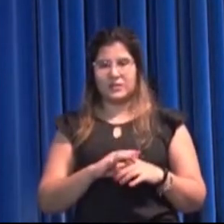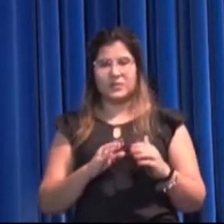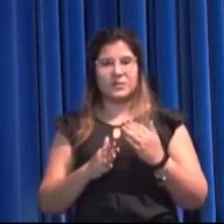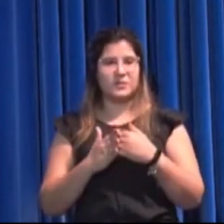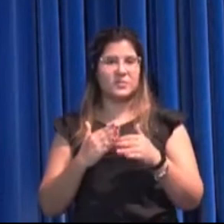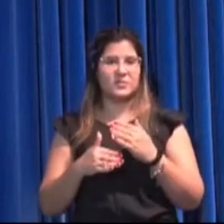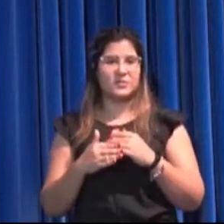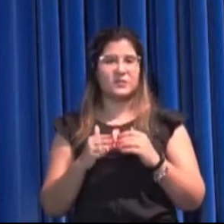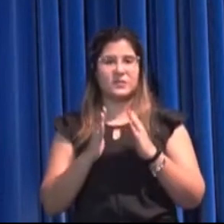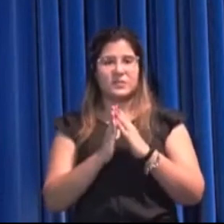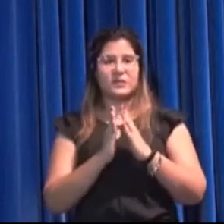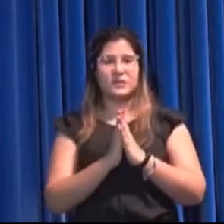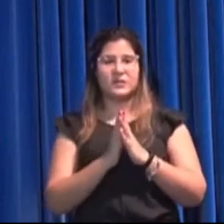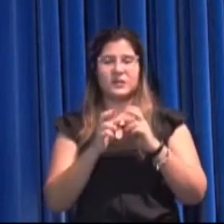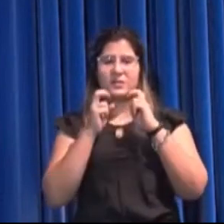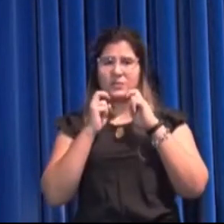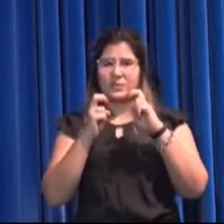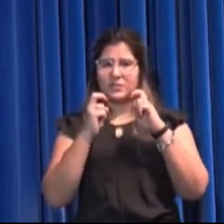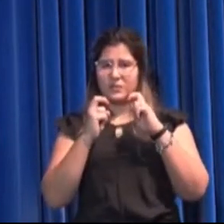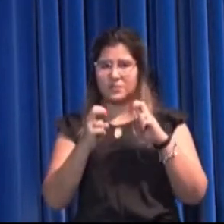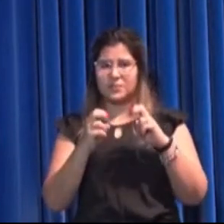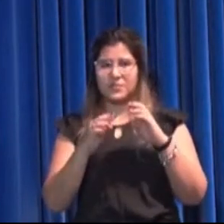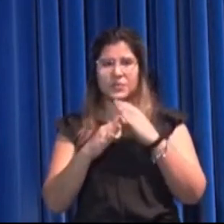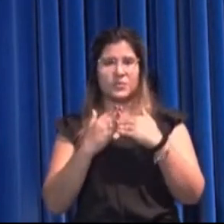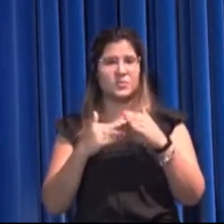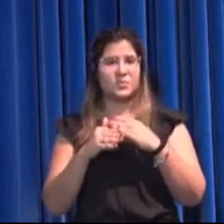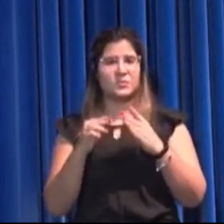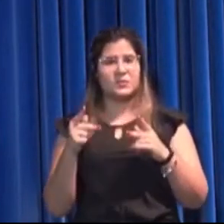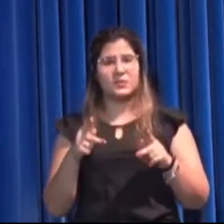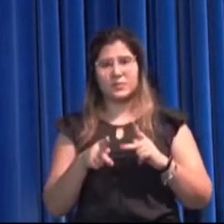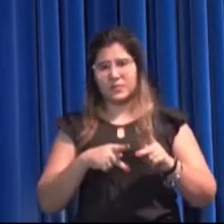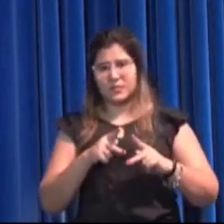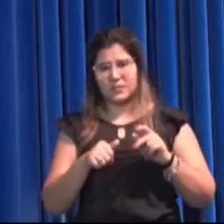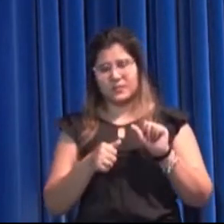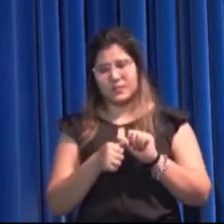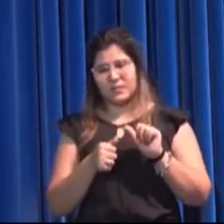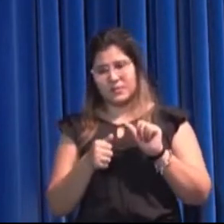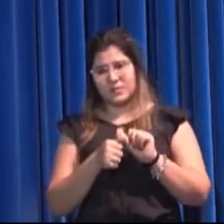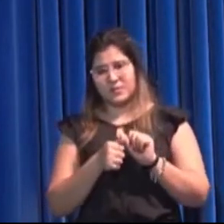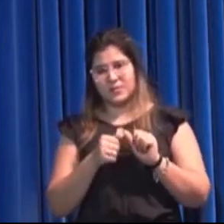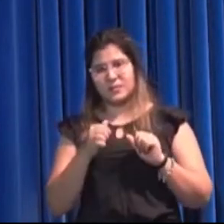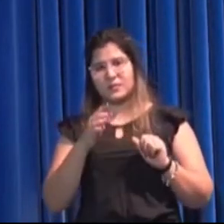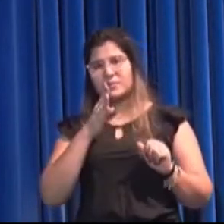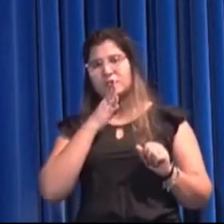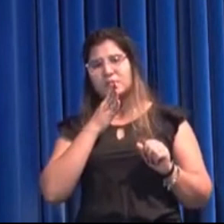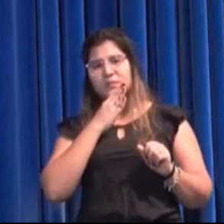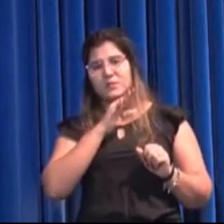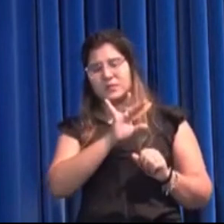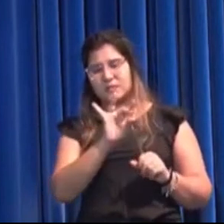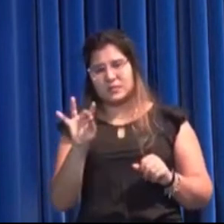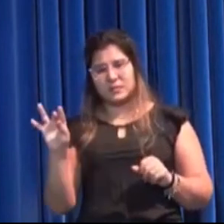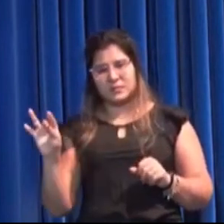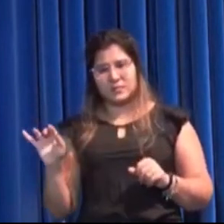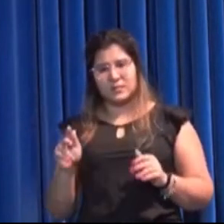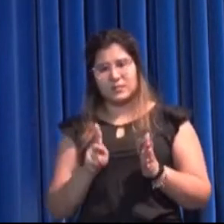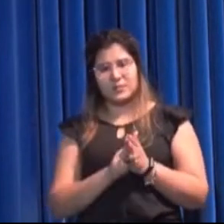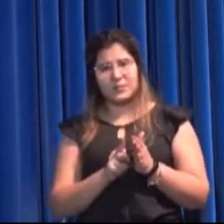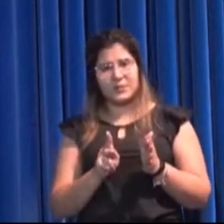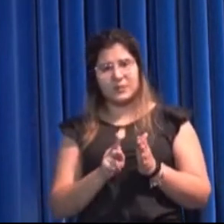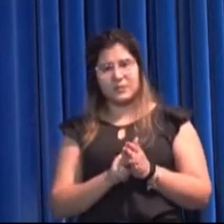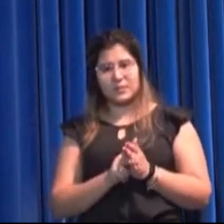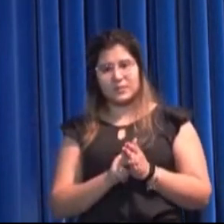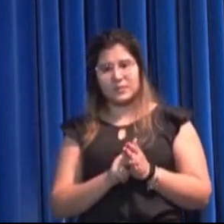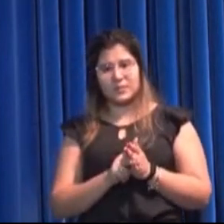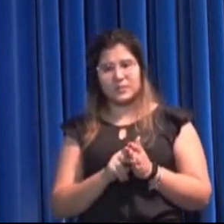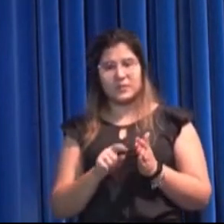que qualquer homem ou todo o teu povo de Israel fizer, conhecendo cada um a sua própria chaga